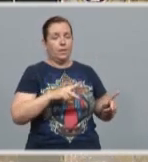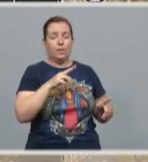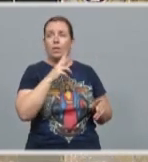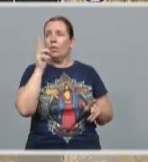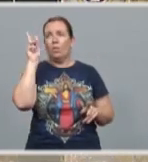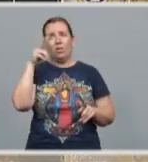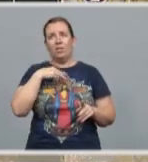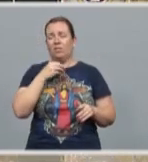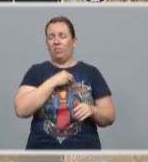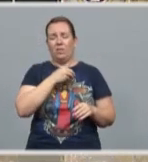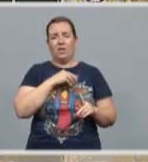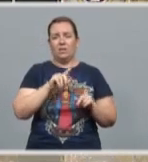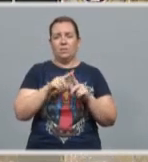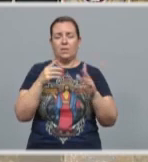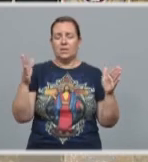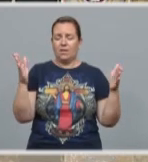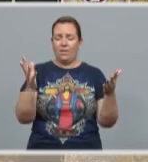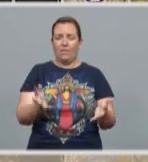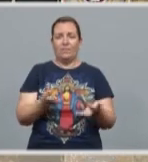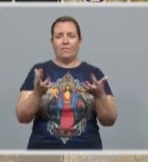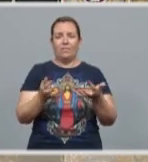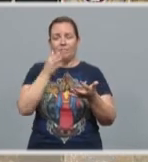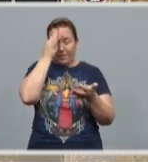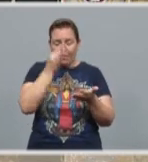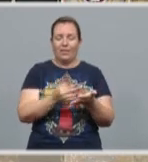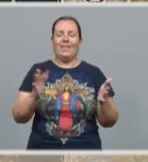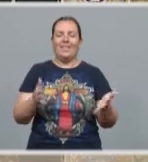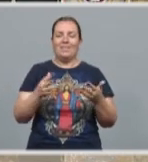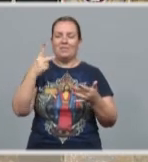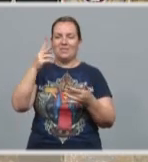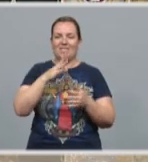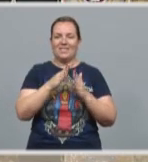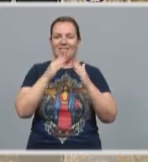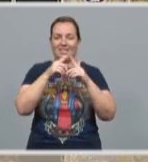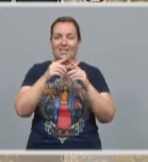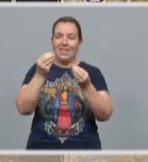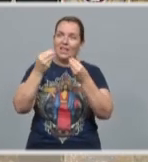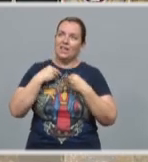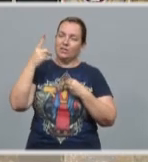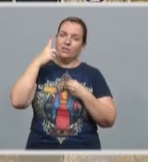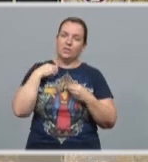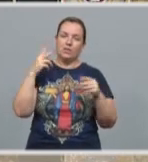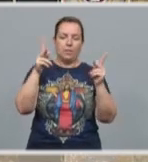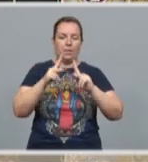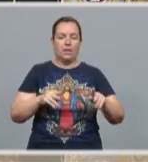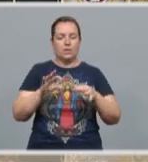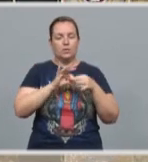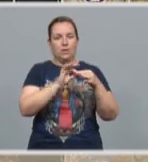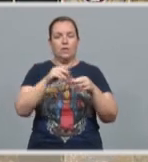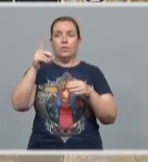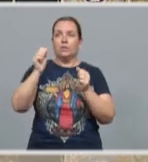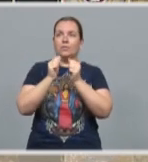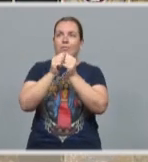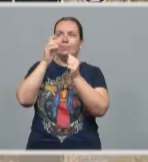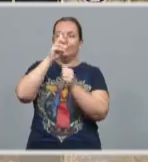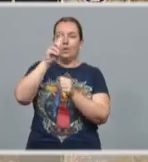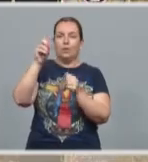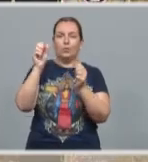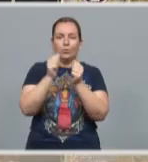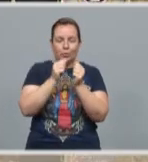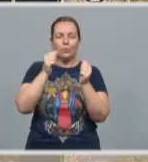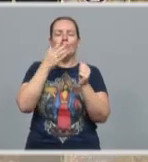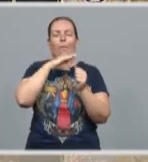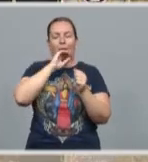os nossos pecados. Olha a fé que anima a vossa igreja e dá-lhe segundo o vosso desejo, paz e unidade. Vós que sois Deus com o